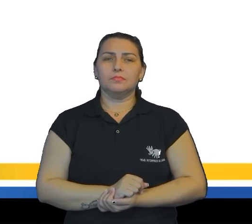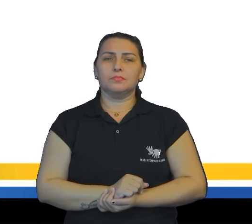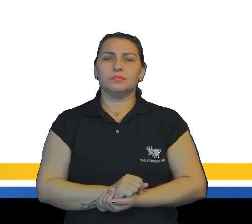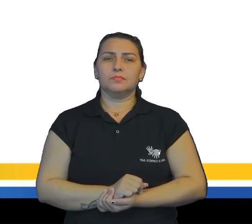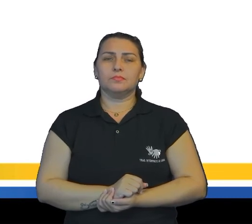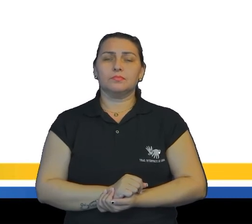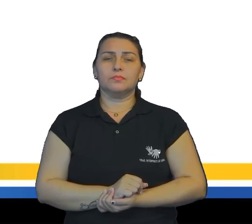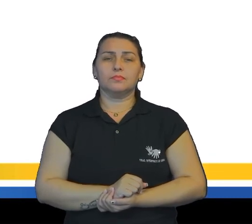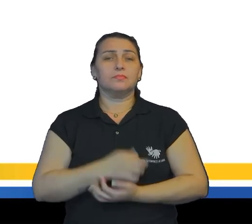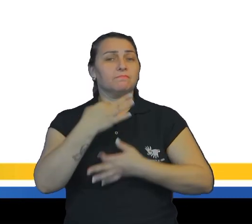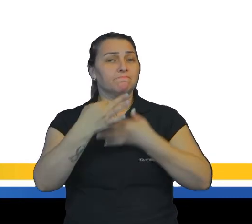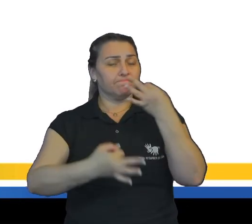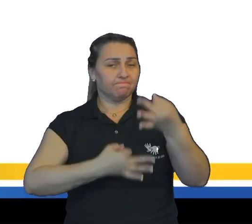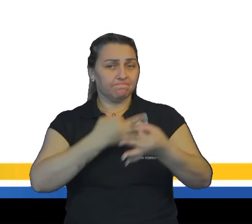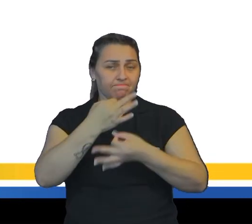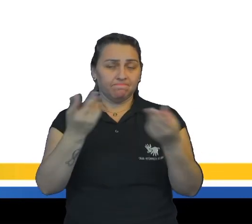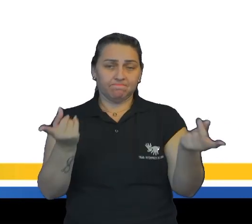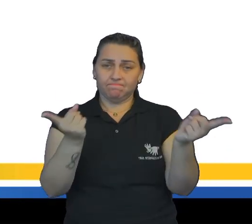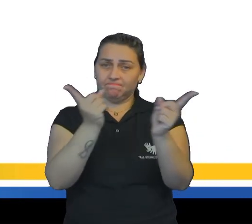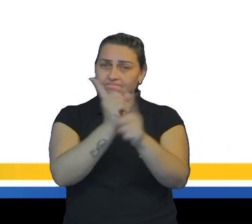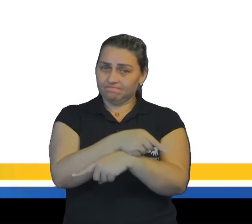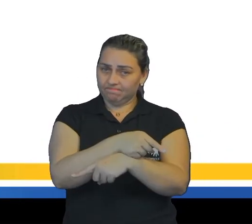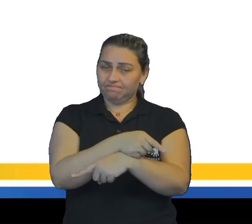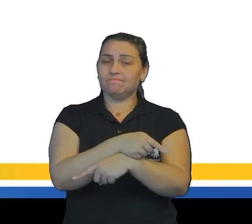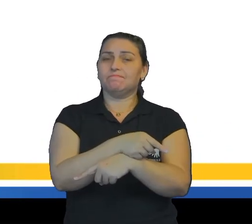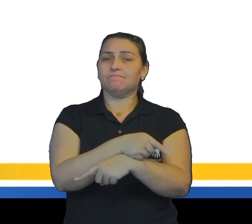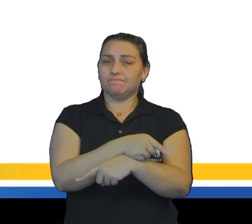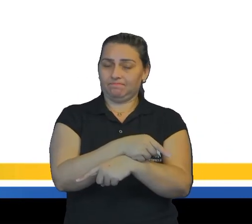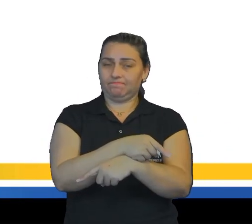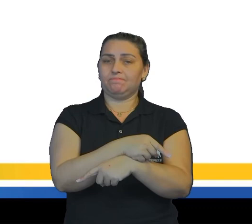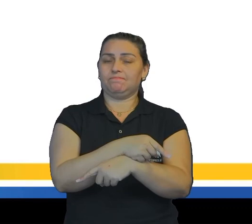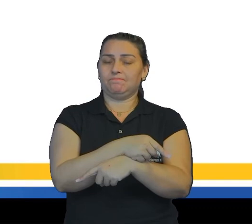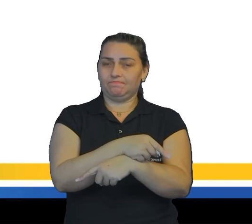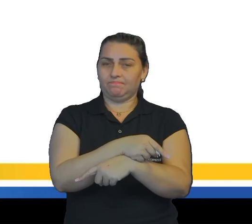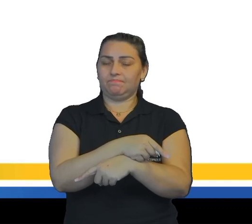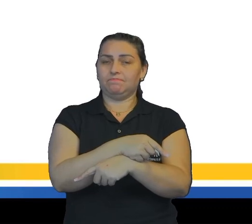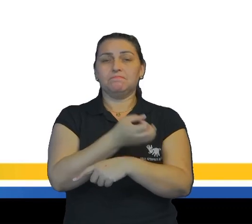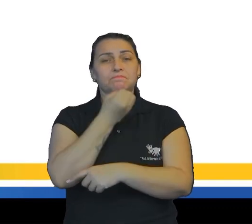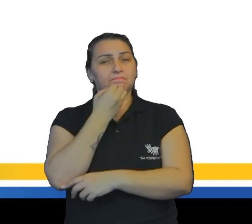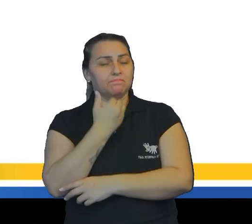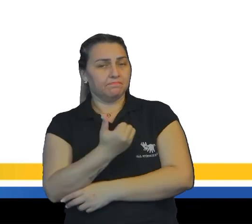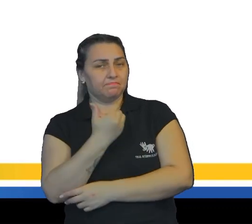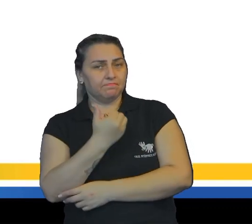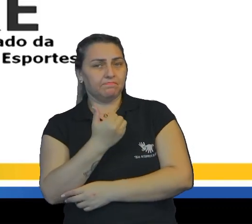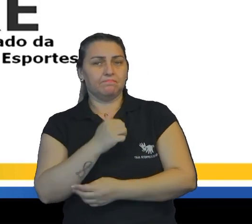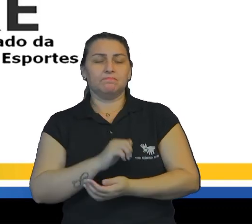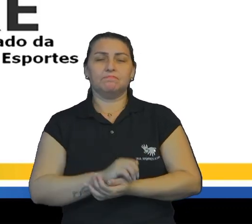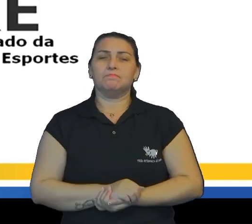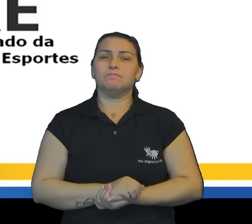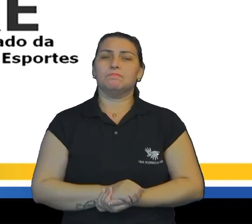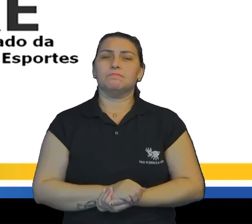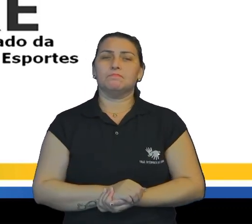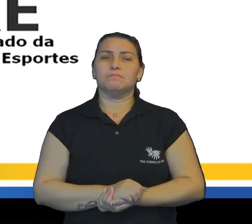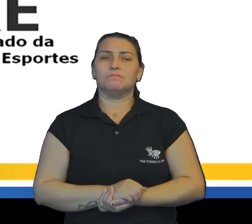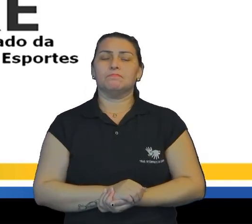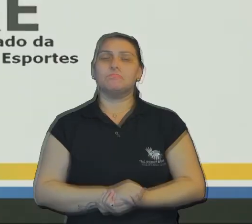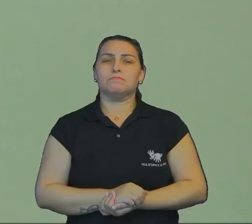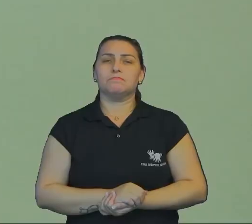Na contradição dos argumentos, né? Muito bem.